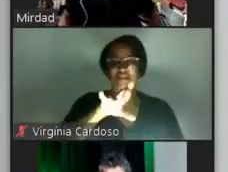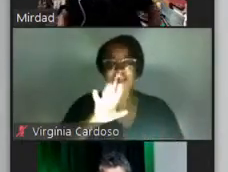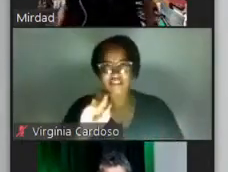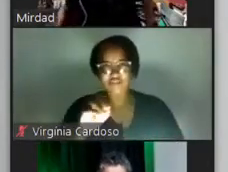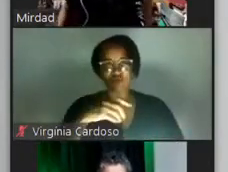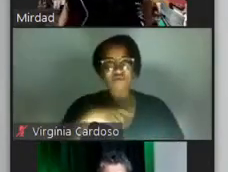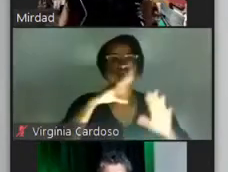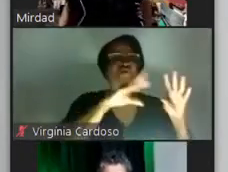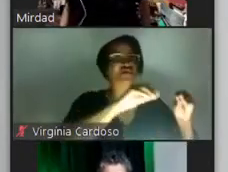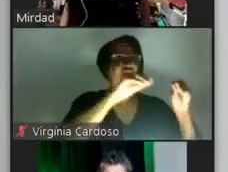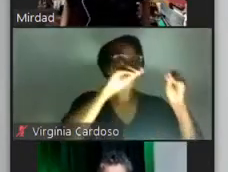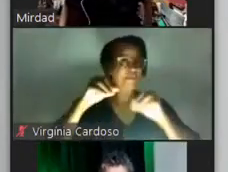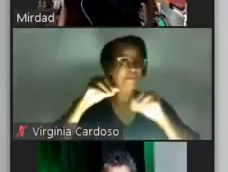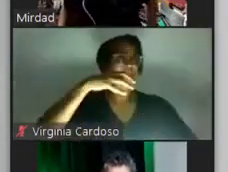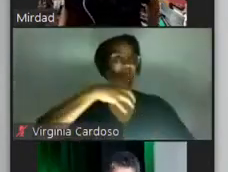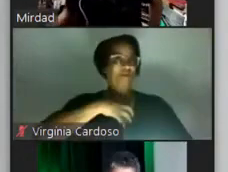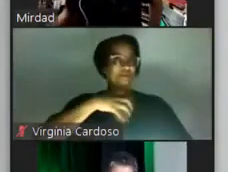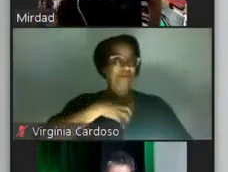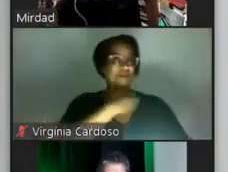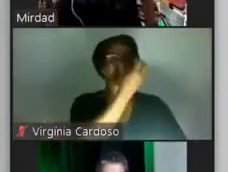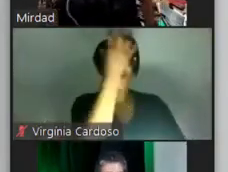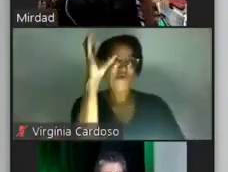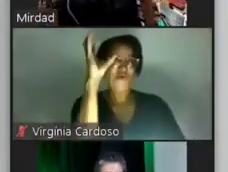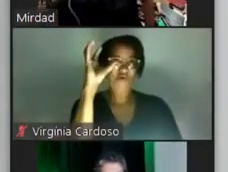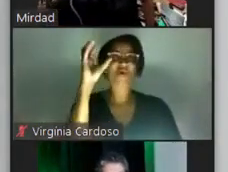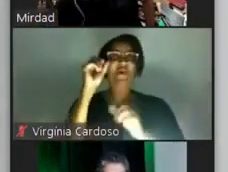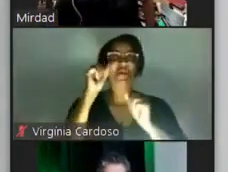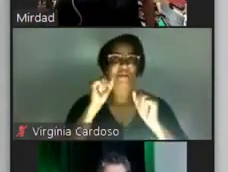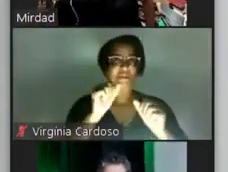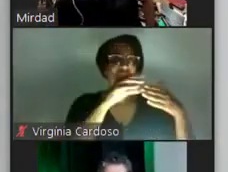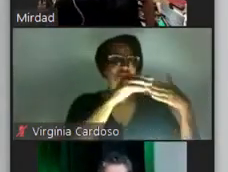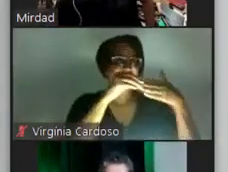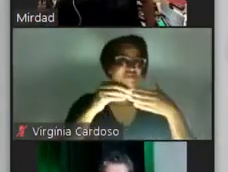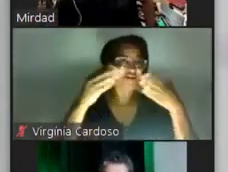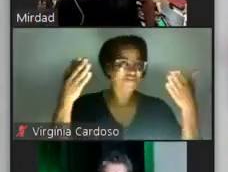Bahia. Quer me levar agora para aí, Coqueiro da Bahia. Vou levar você para